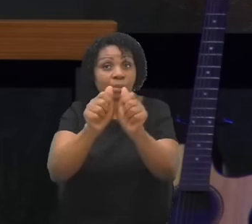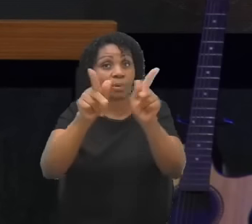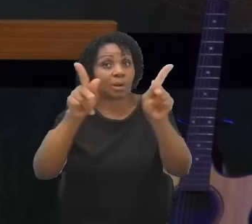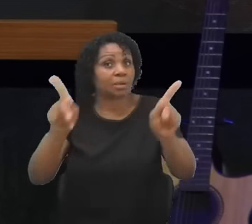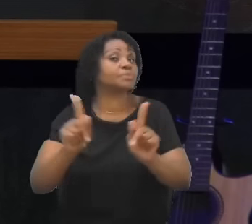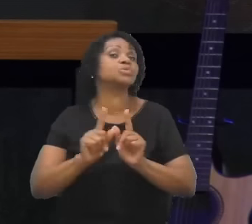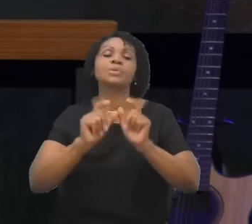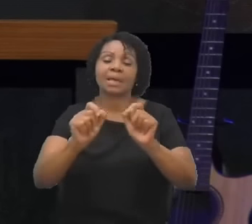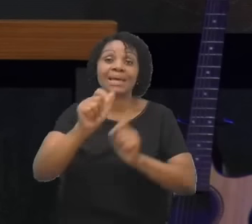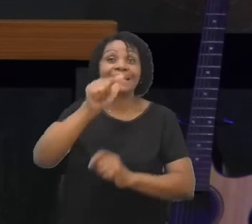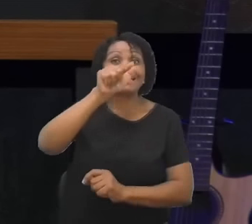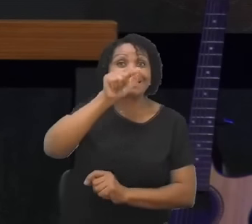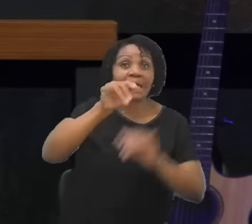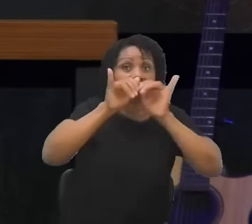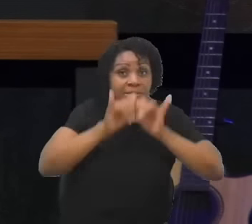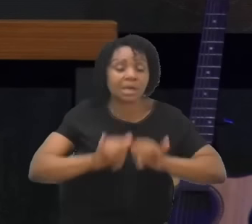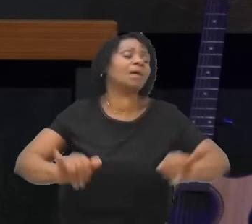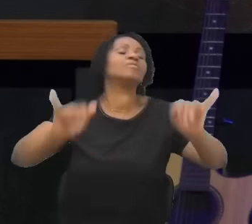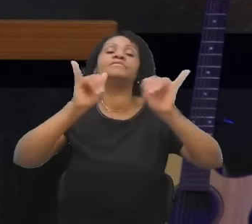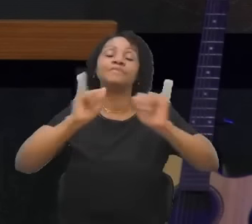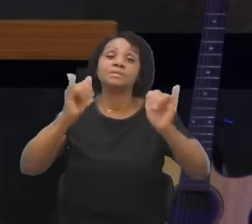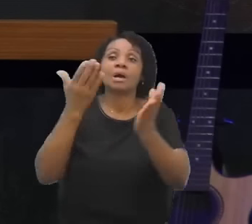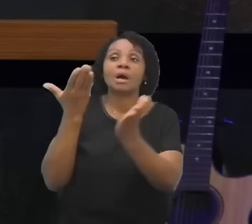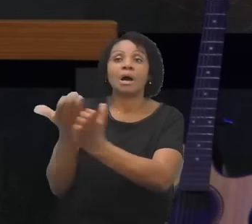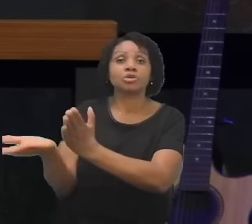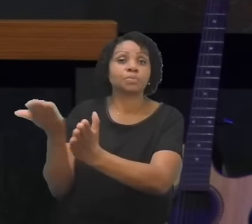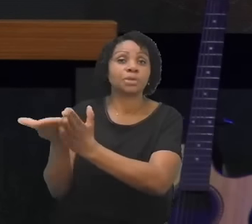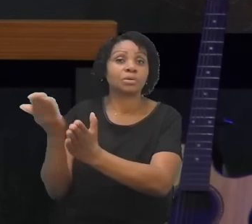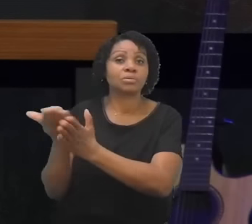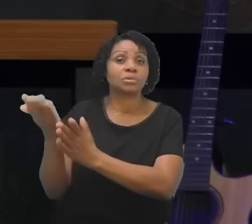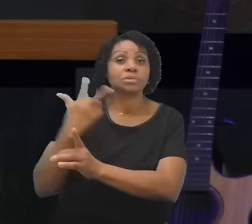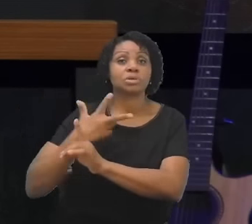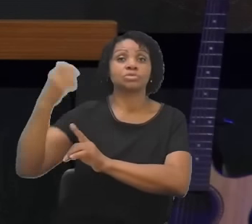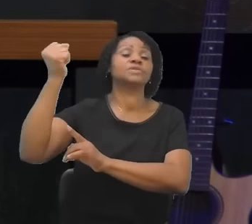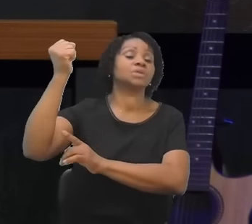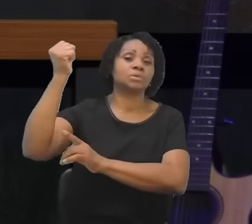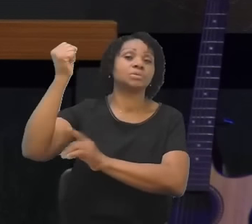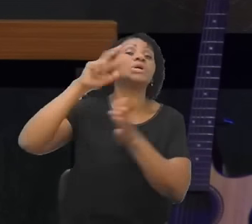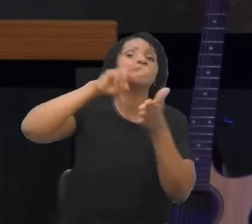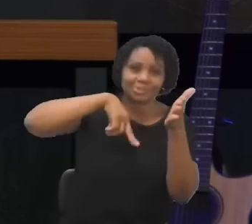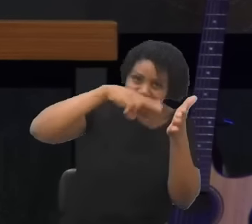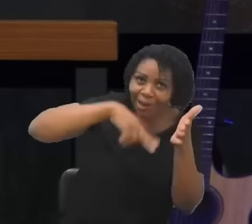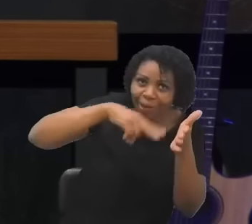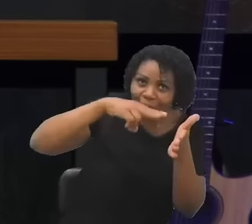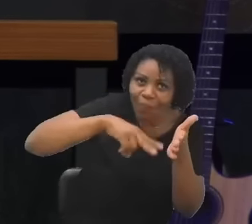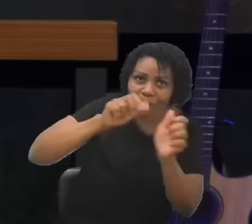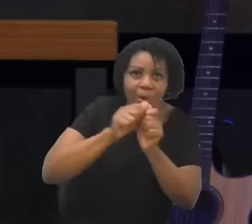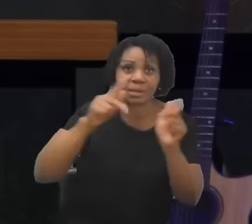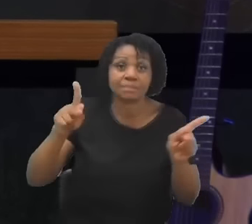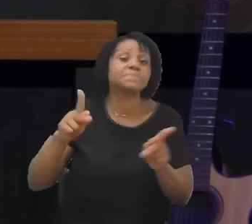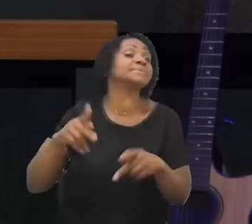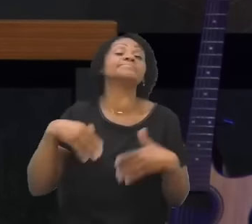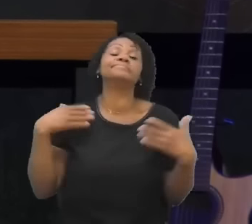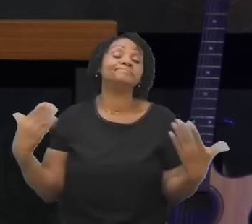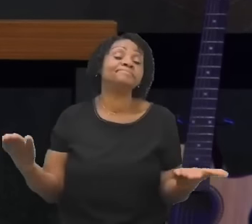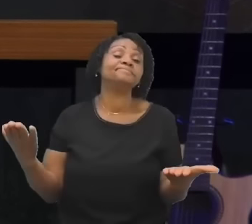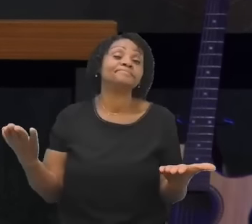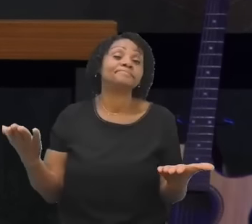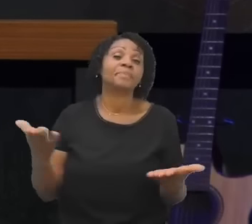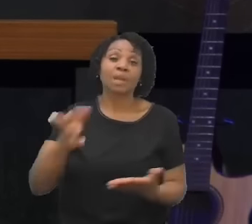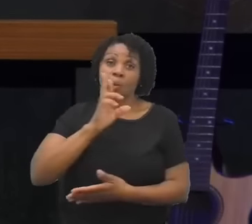são sete recados a quem? Aos perdedores ou aos vencedores? Quem já leu Apocalipse? Então chuta quem não leu.